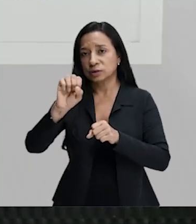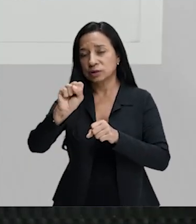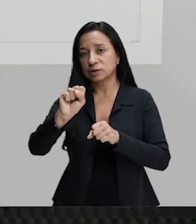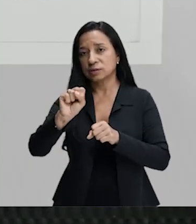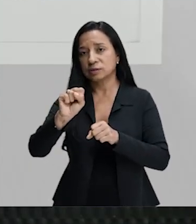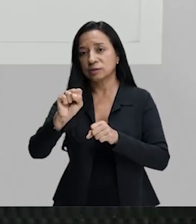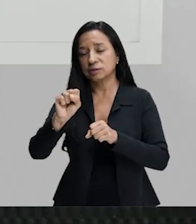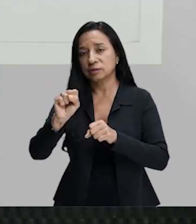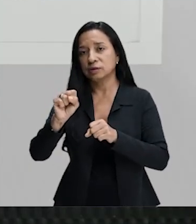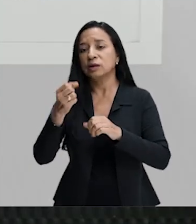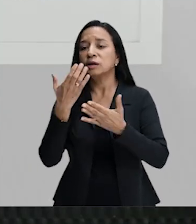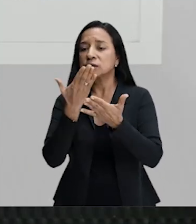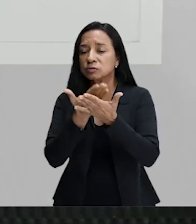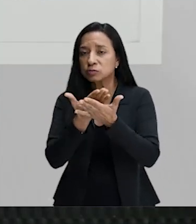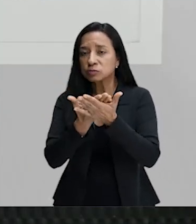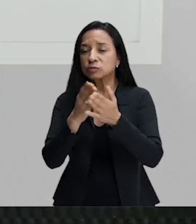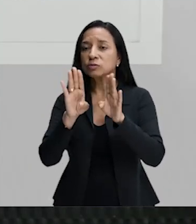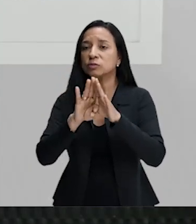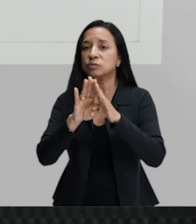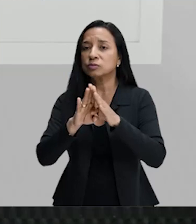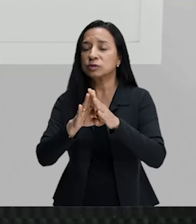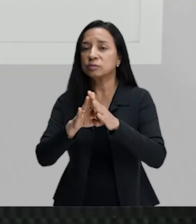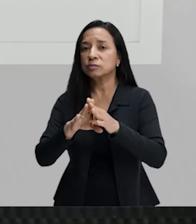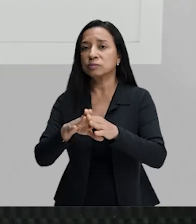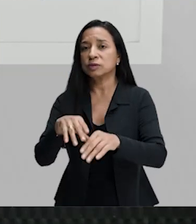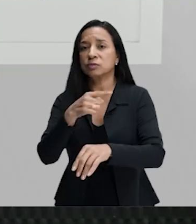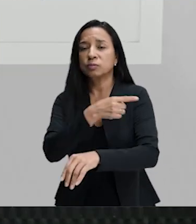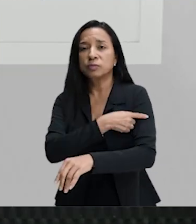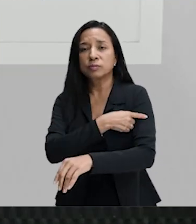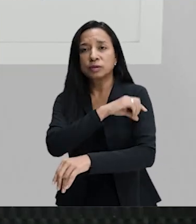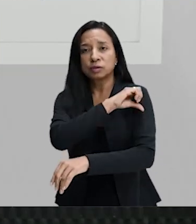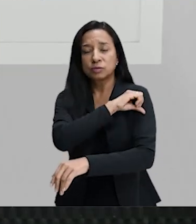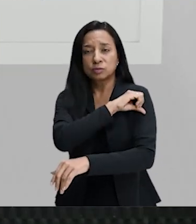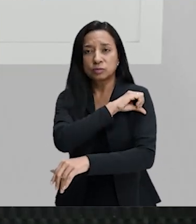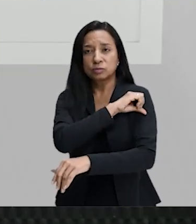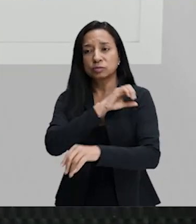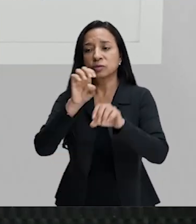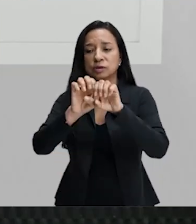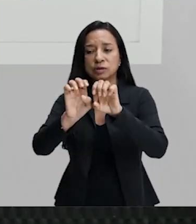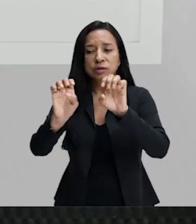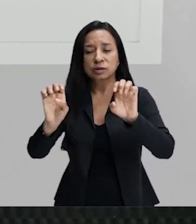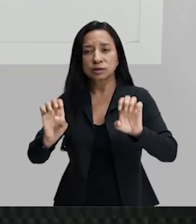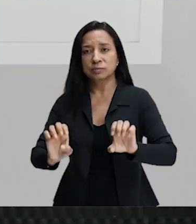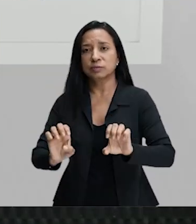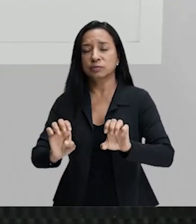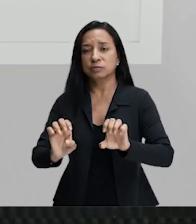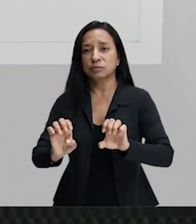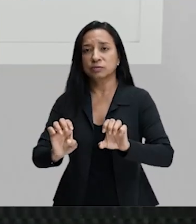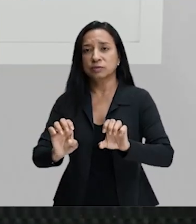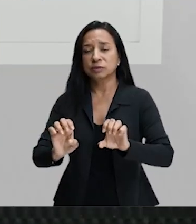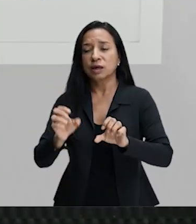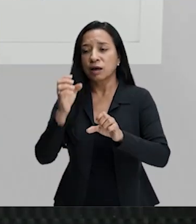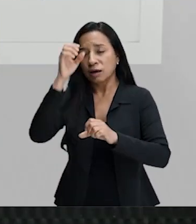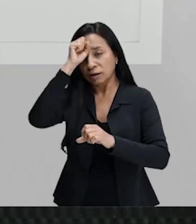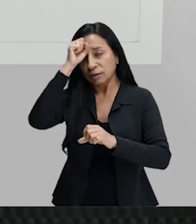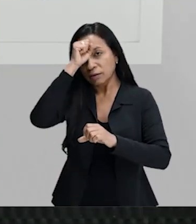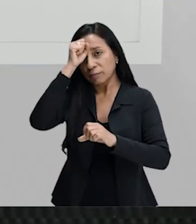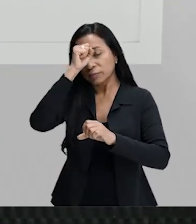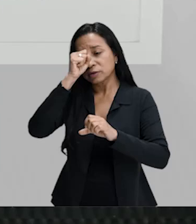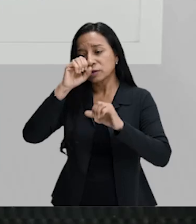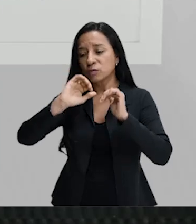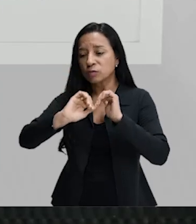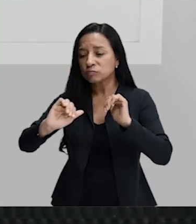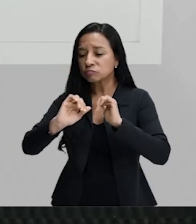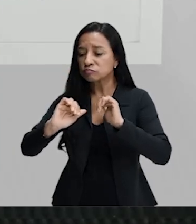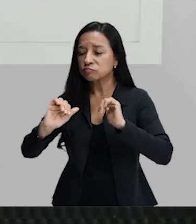fatoração no ensino fundamental, lá em equações, aliás, expressões algébricas. Você aprendeu a fatorar uma expressão